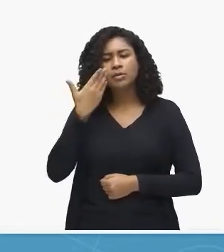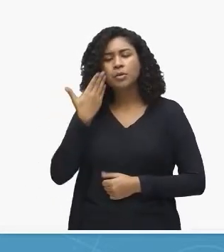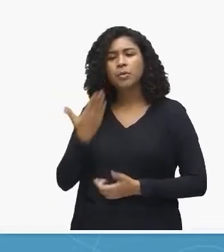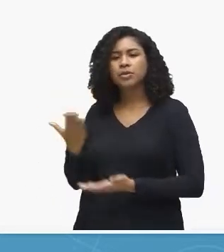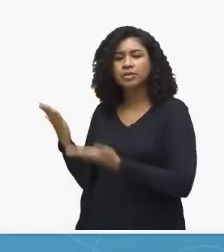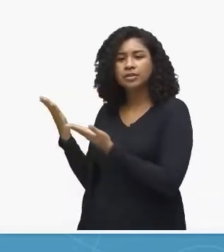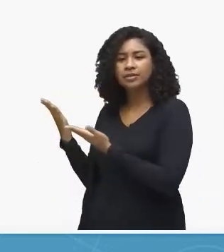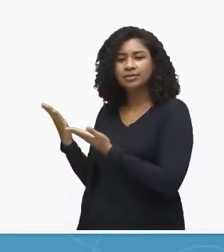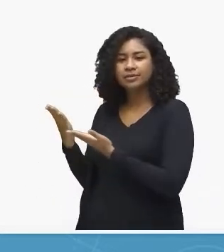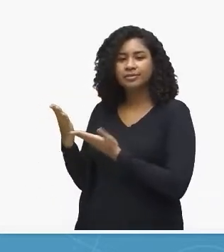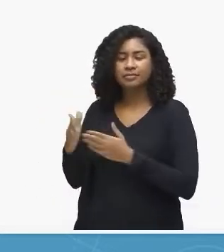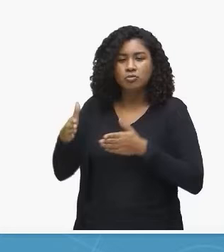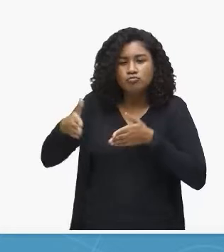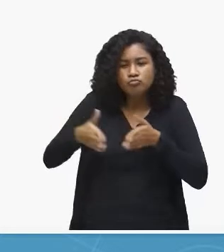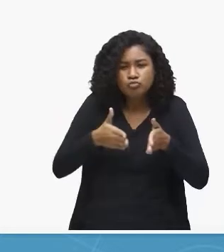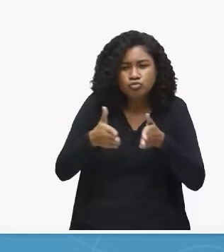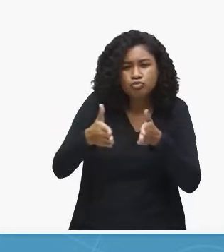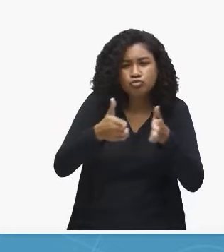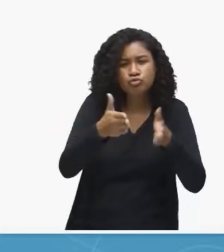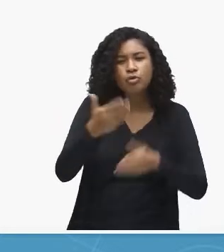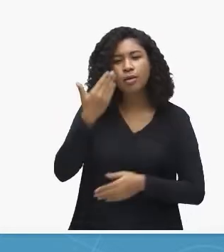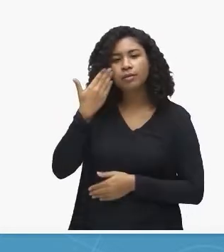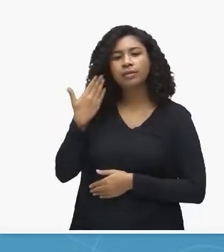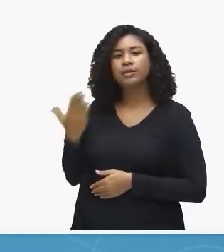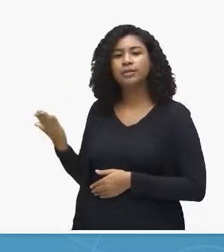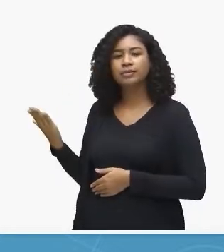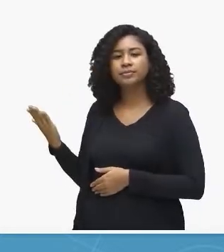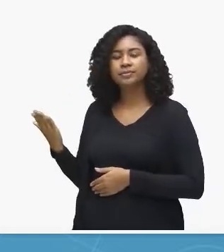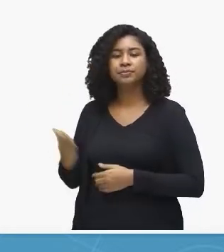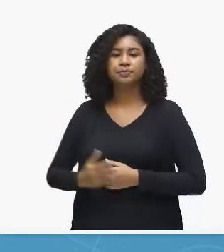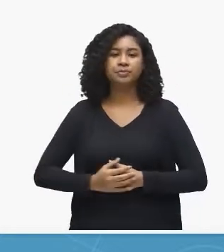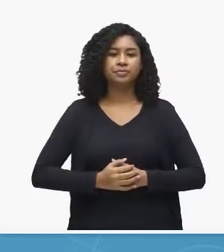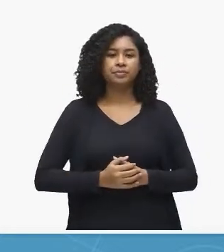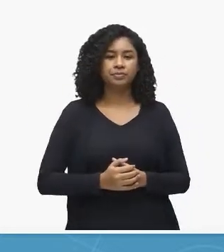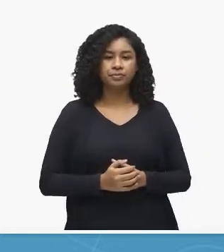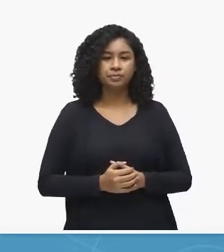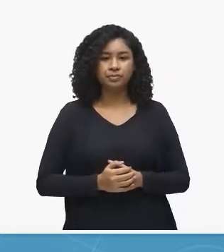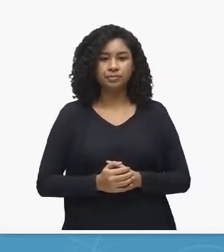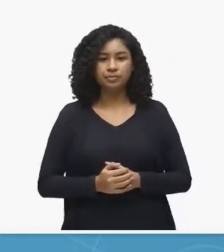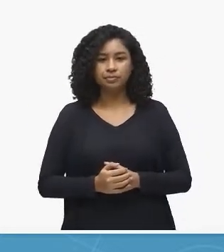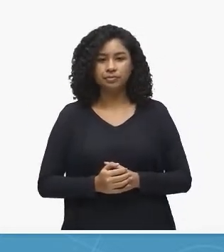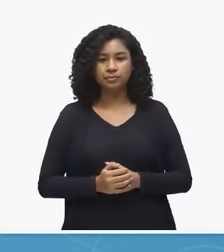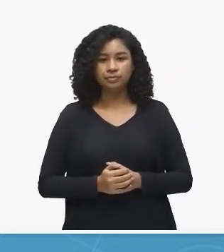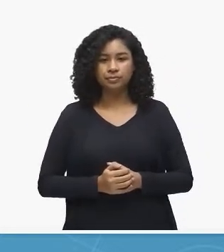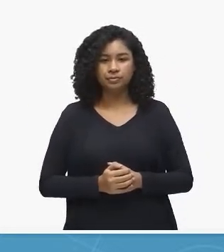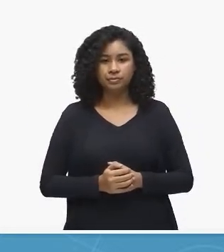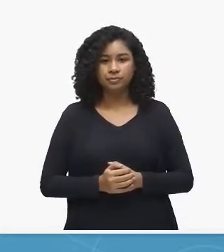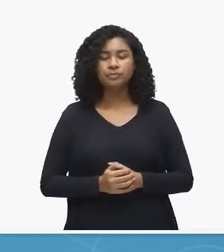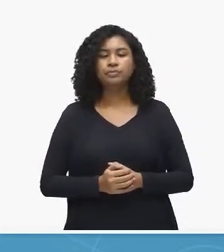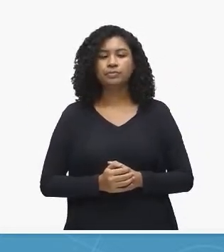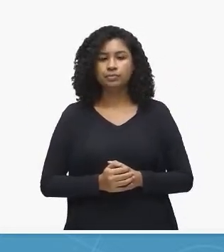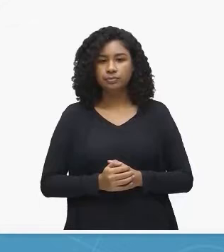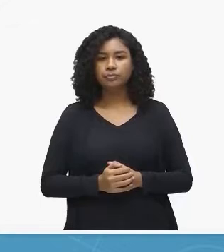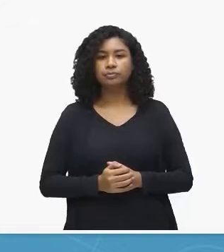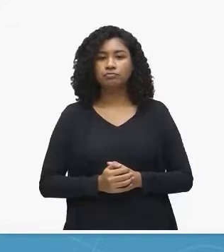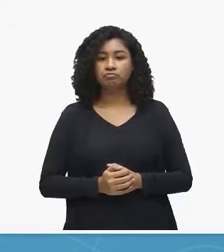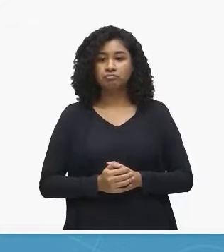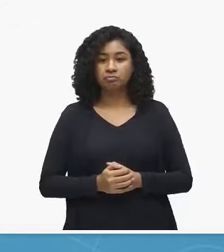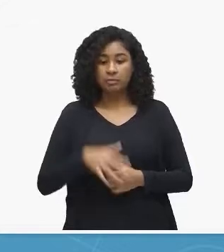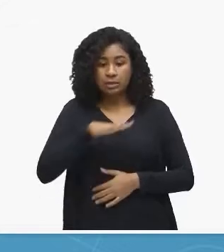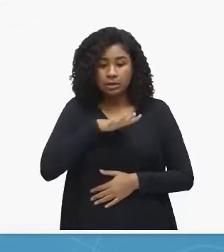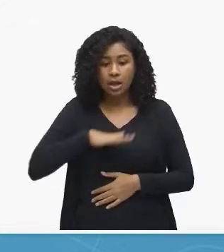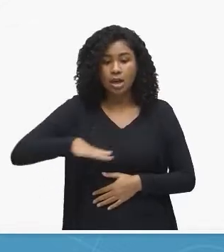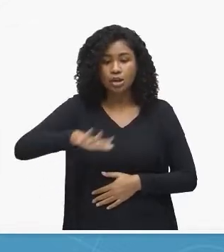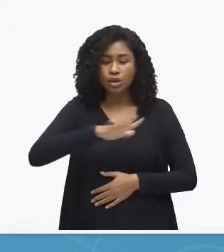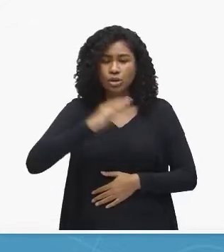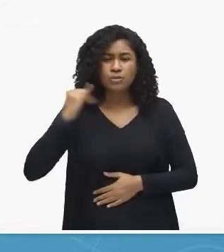do Estreito de Bósforo, para vocês entenderem melhor, e a região do Estreito de Dardanelos. Então, região aí